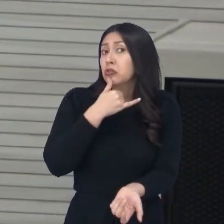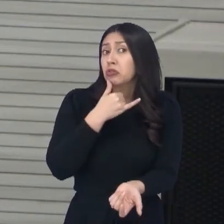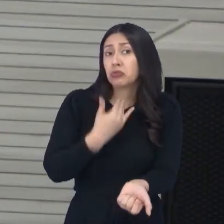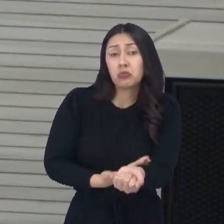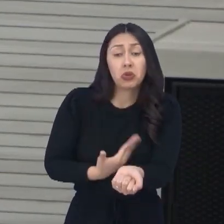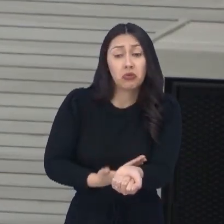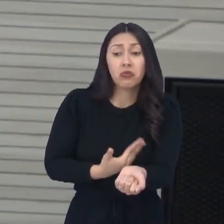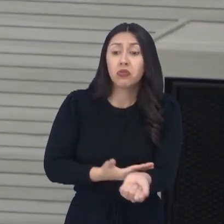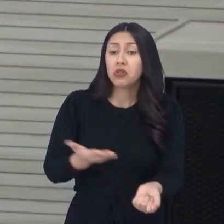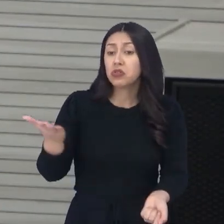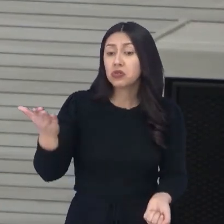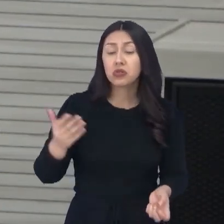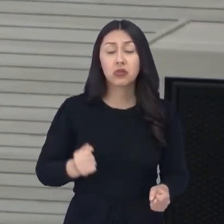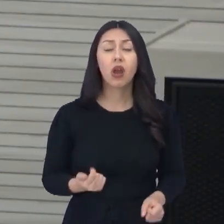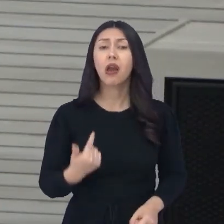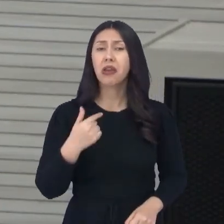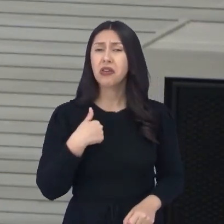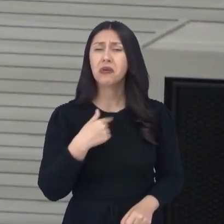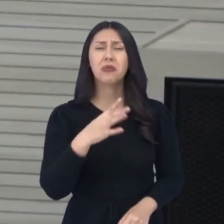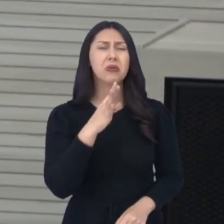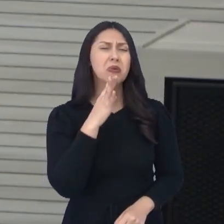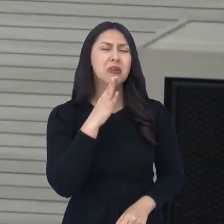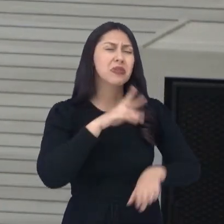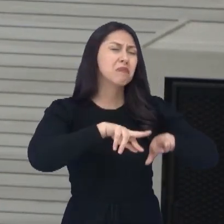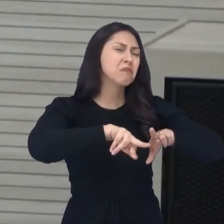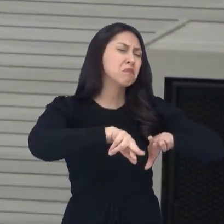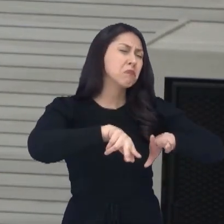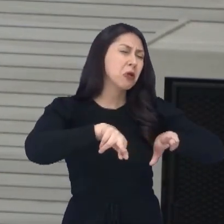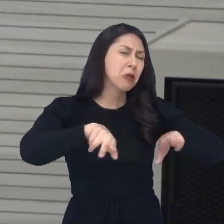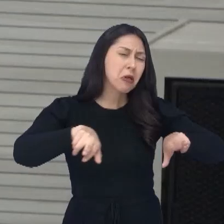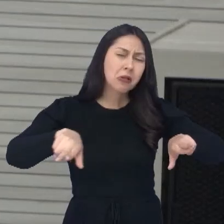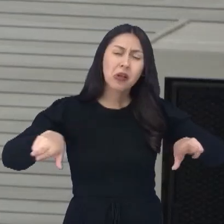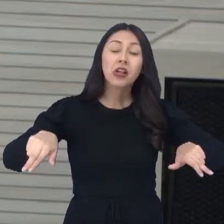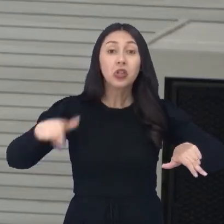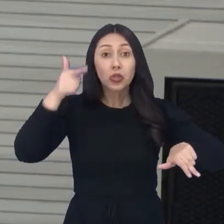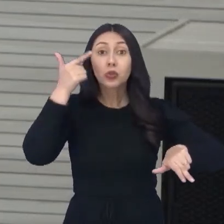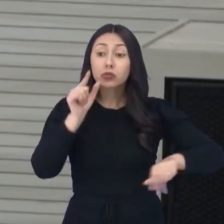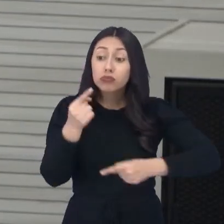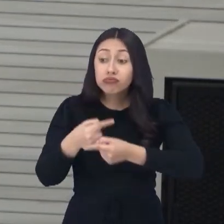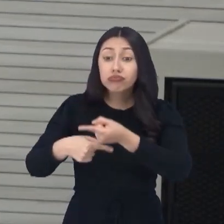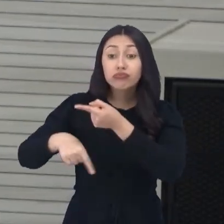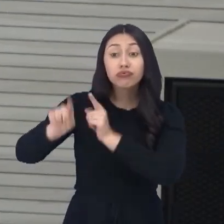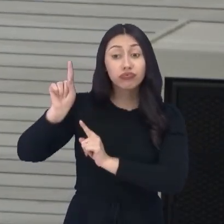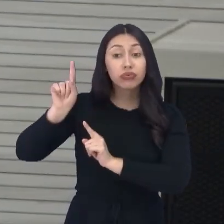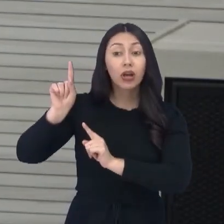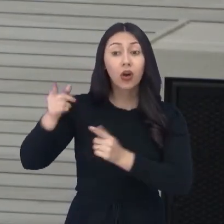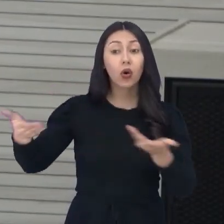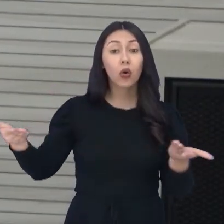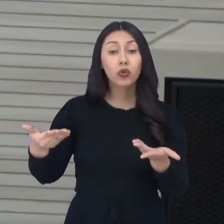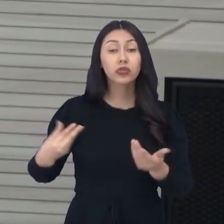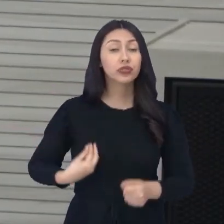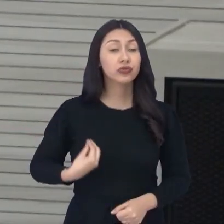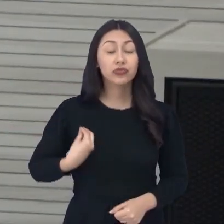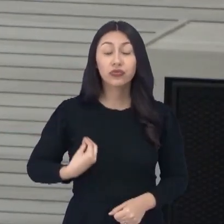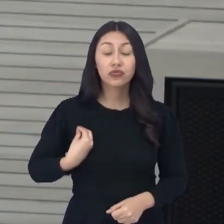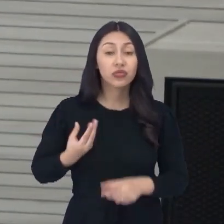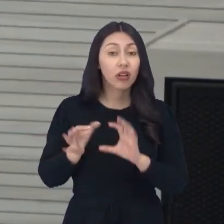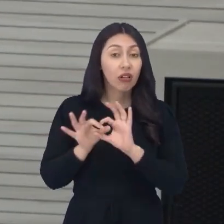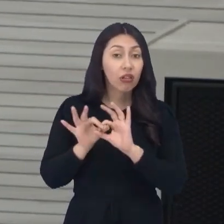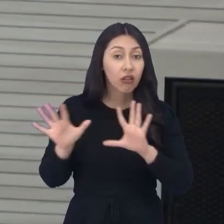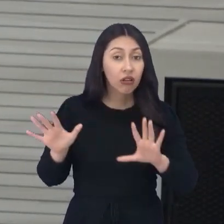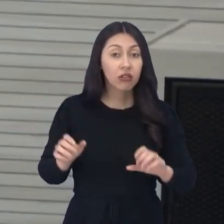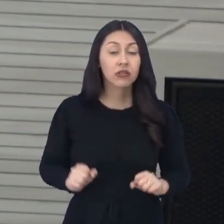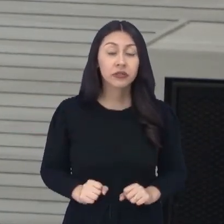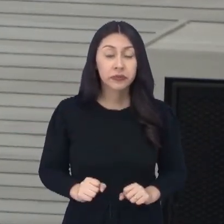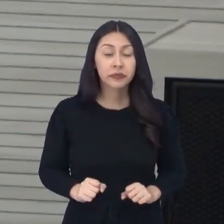certo? E eu conheço inúmeras pessoas que se recuperaram, tá certo? E vivem uma vida sem esse vício. Então, quero